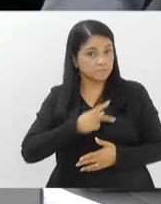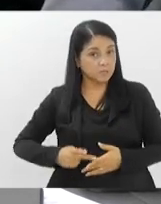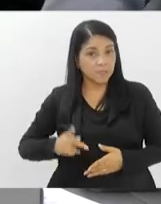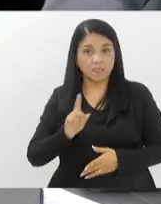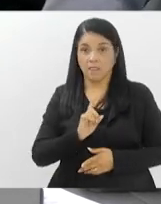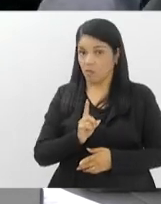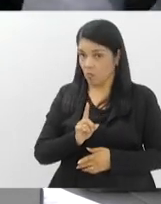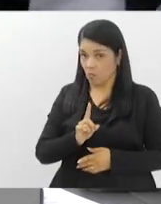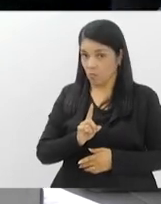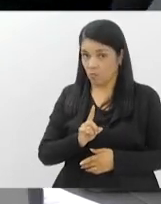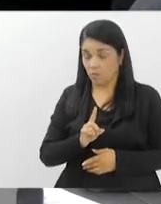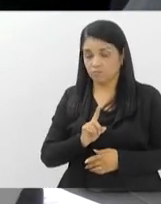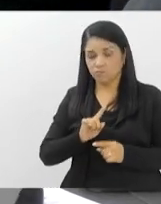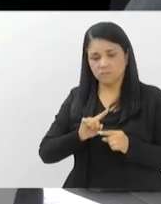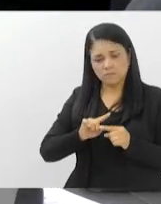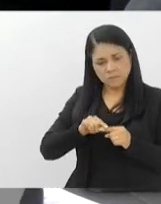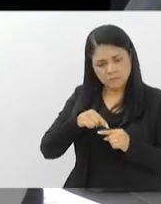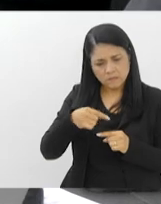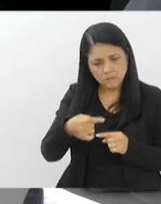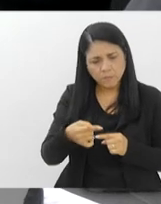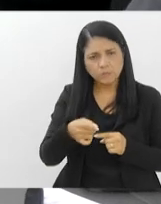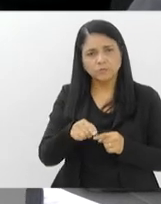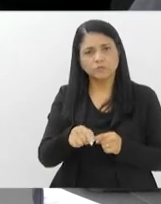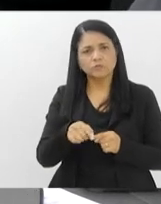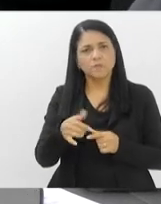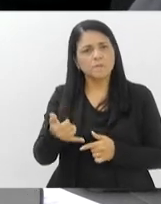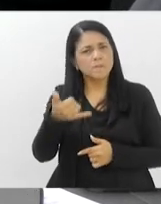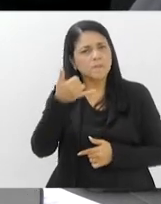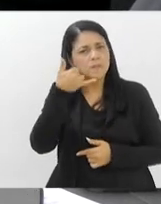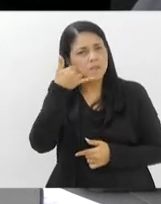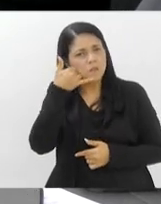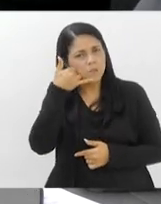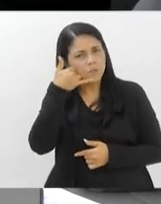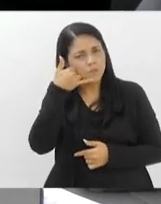Logo em seguida, no mesmo dia, me ligou